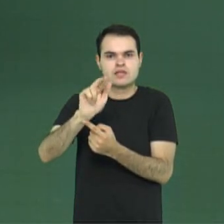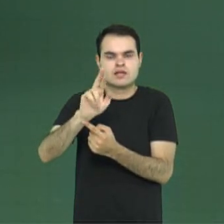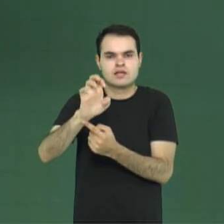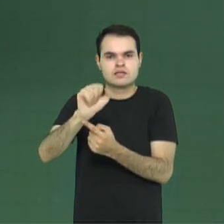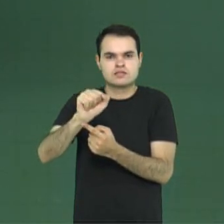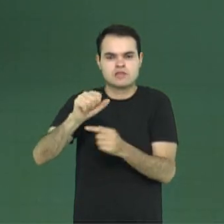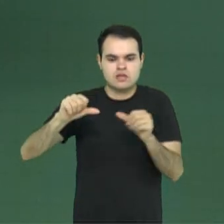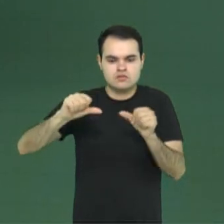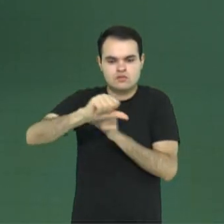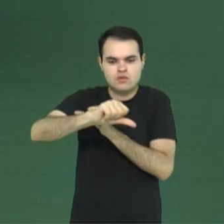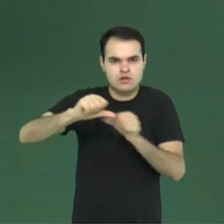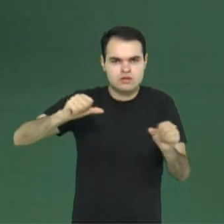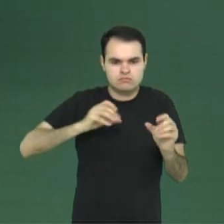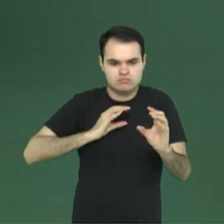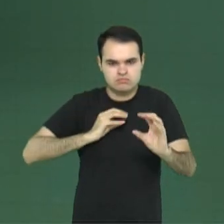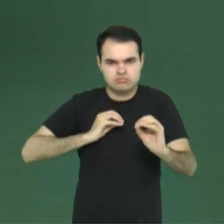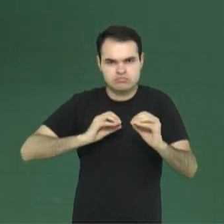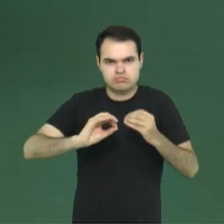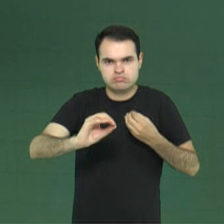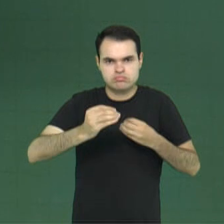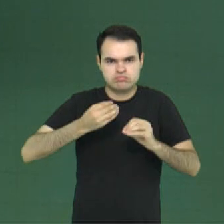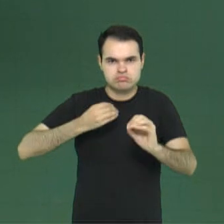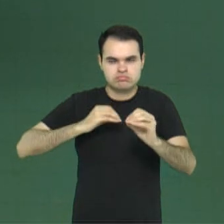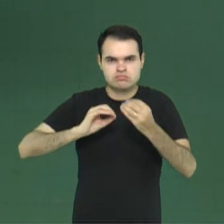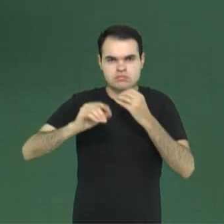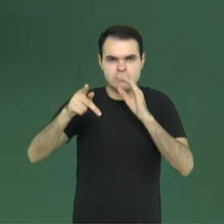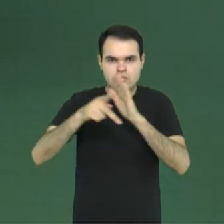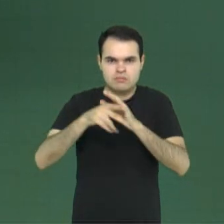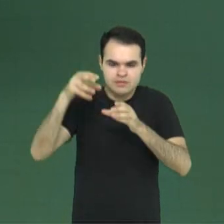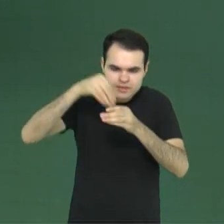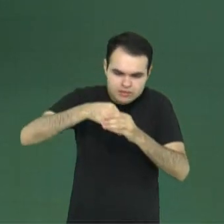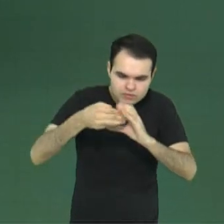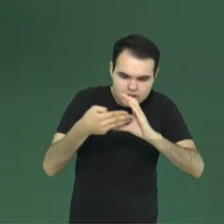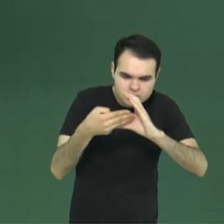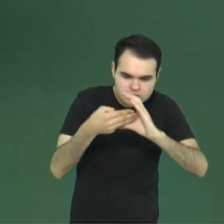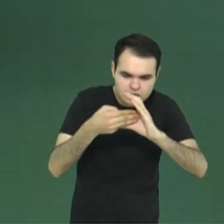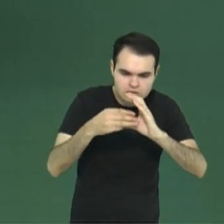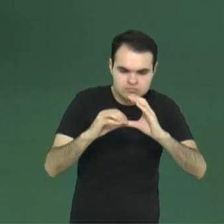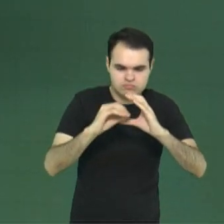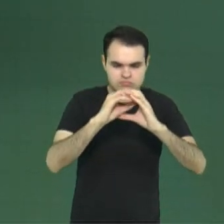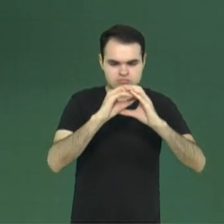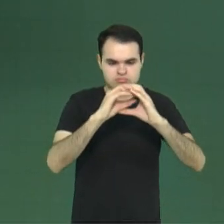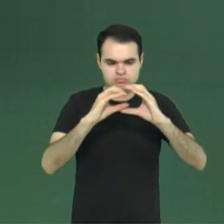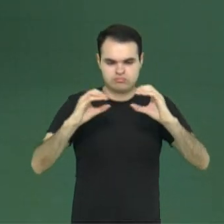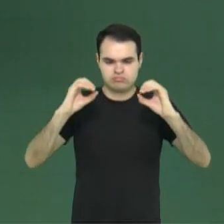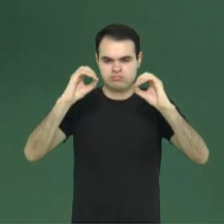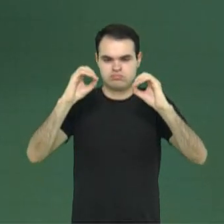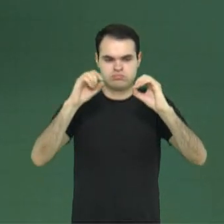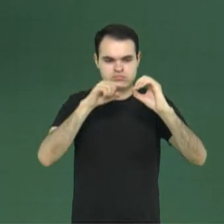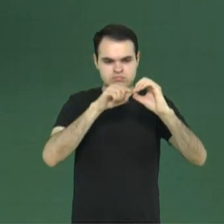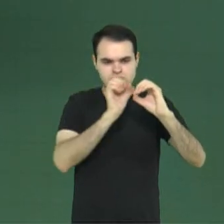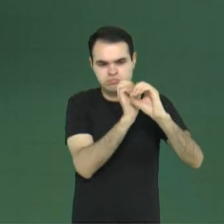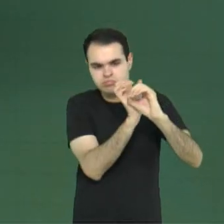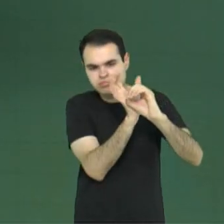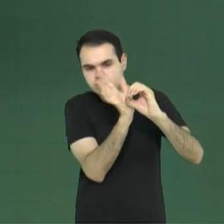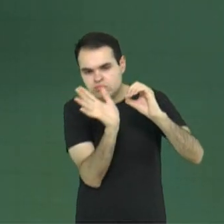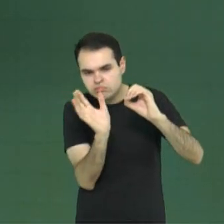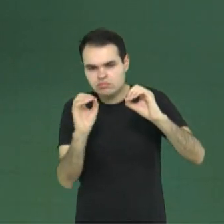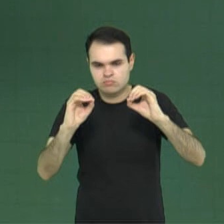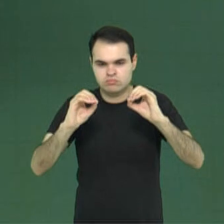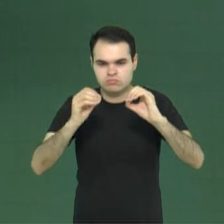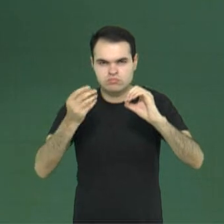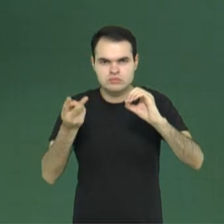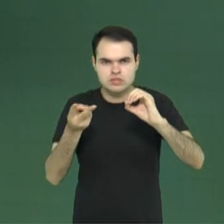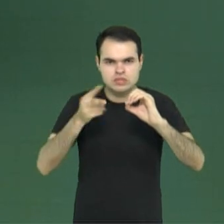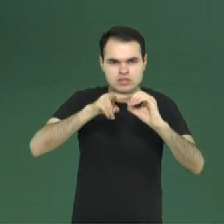trocas gasosas, elas vão acontecer a nível celular, ou seja, uma célula vai fazer o transporte de gases, transferência de